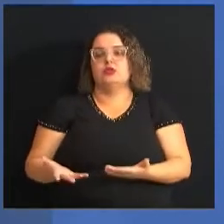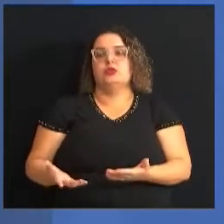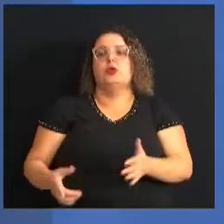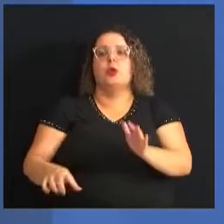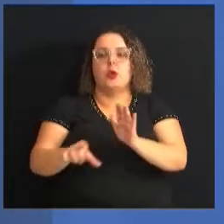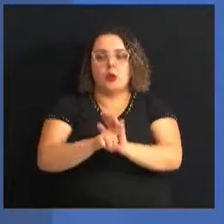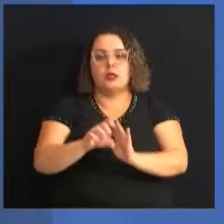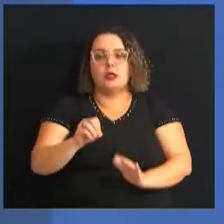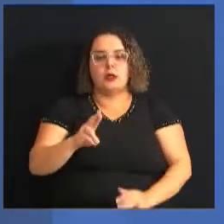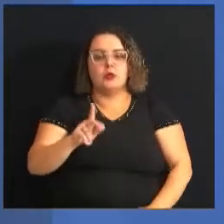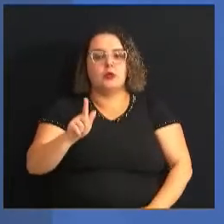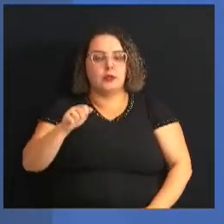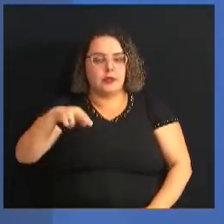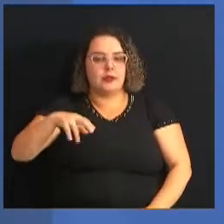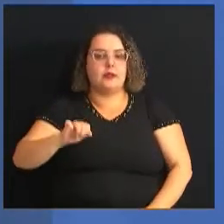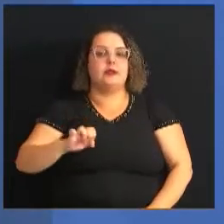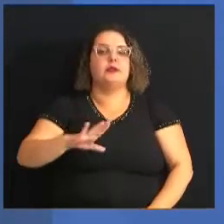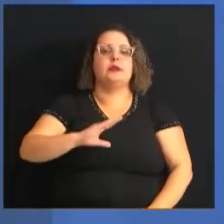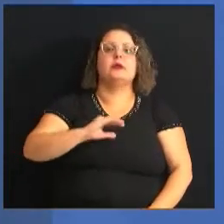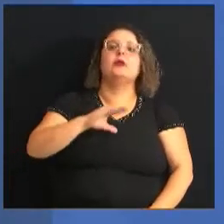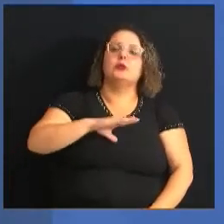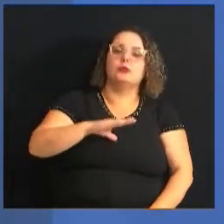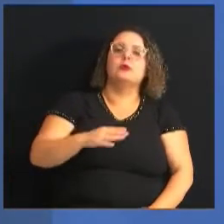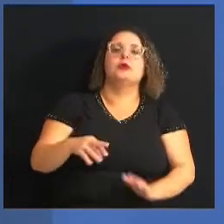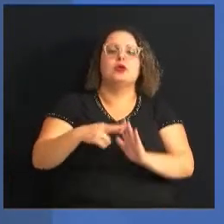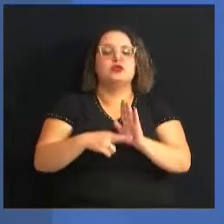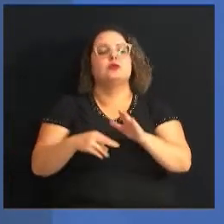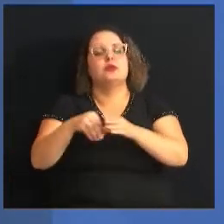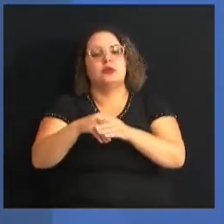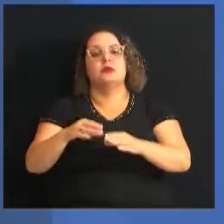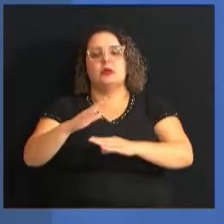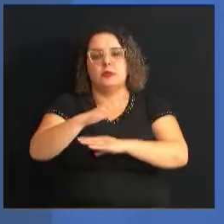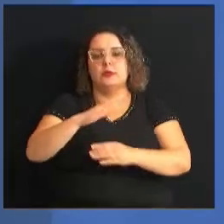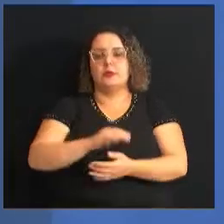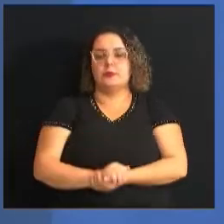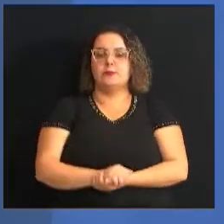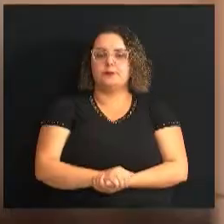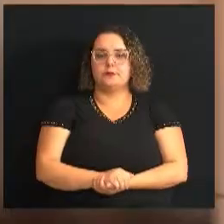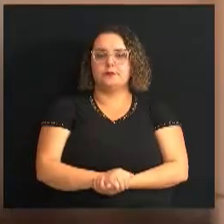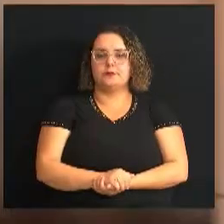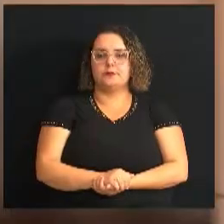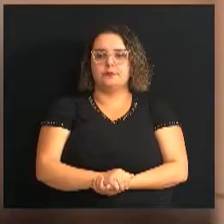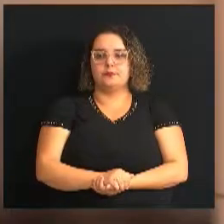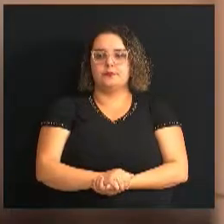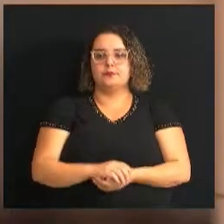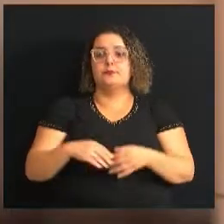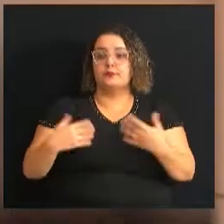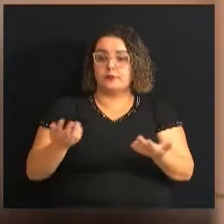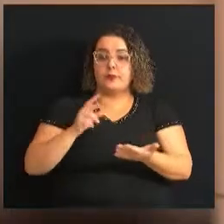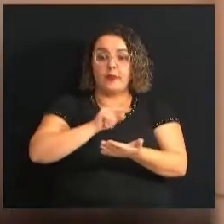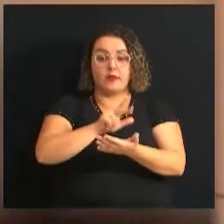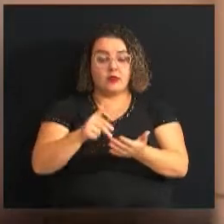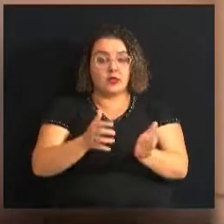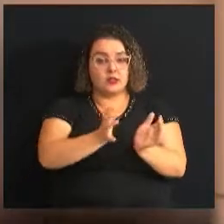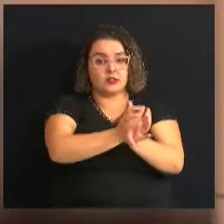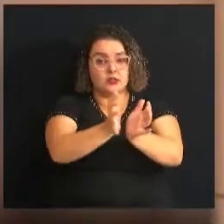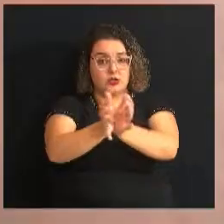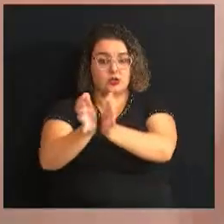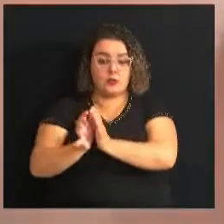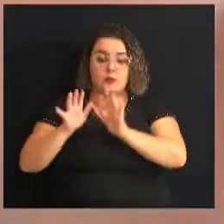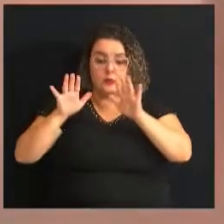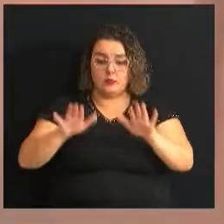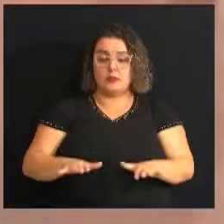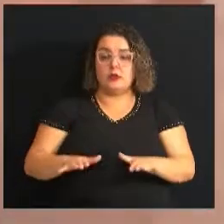município e também do regimento interno da Câmara. Entre as diversas comissões permanentes da